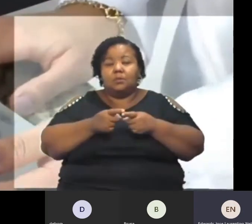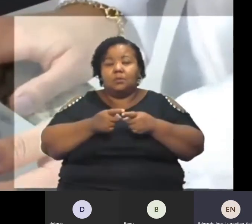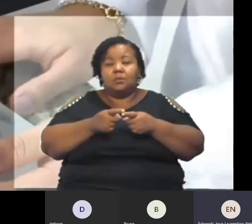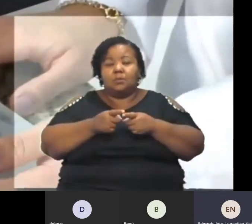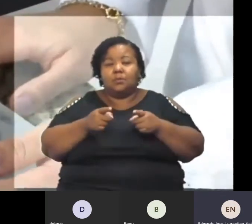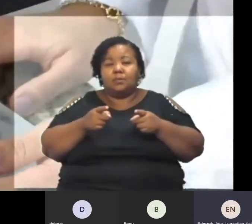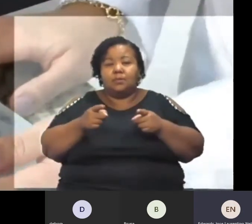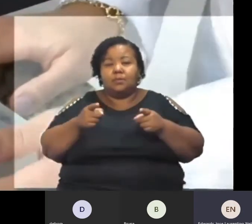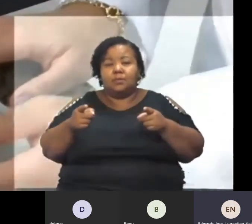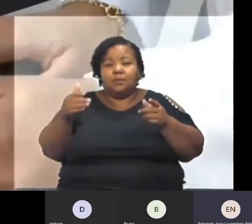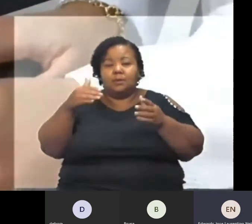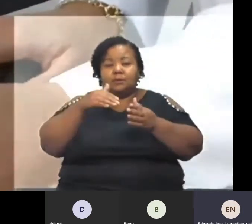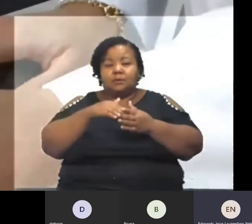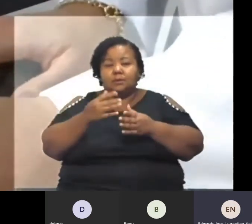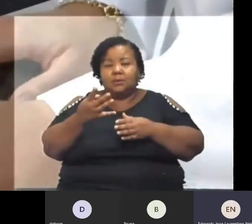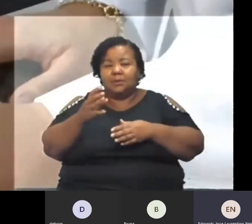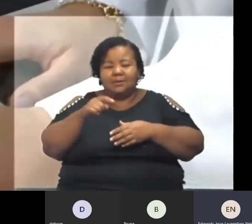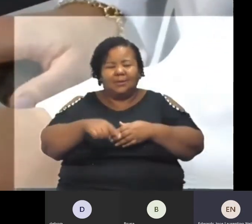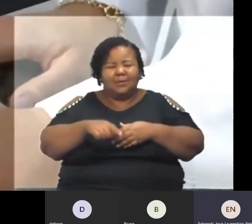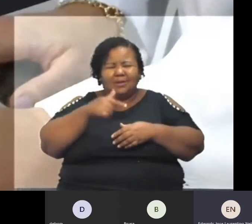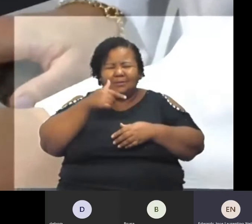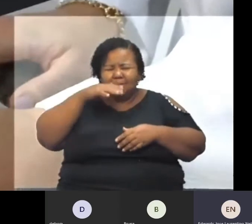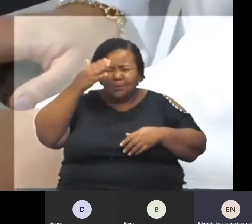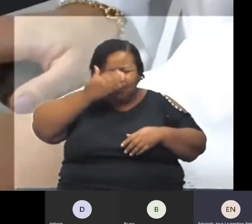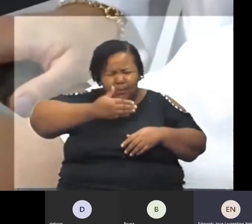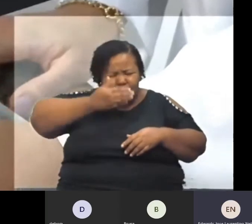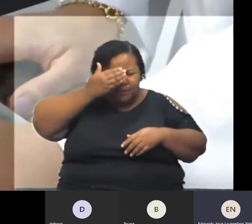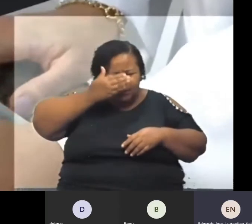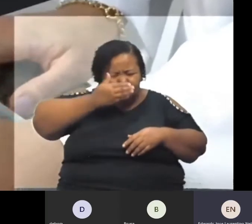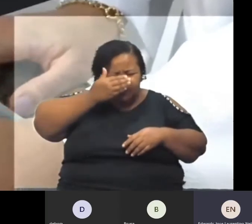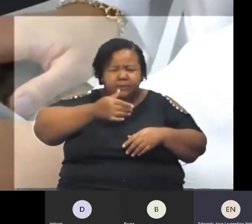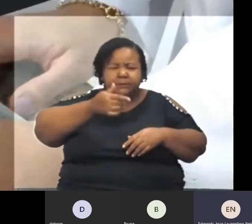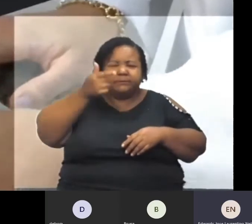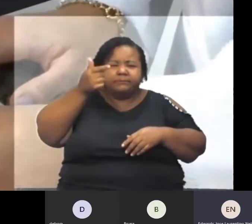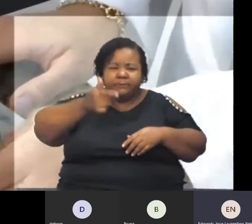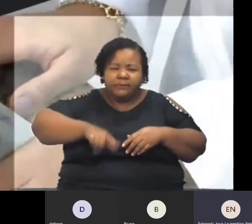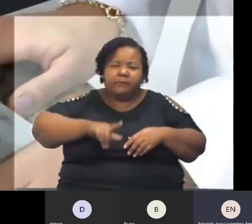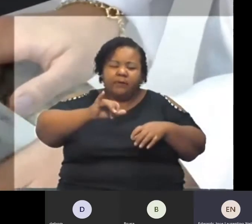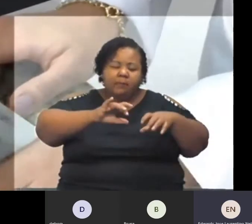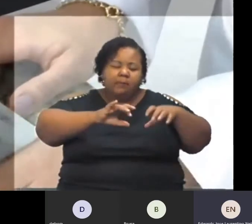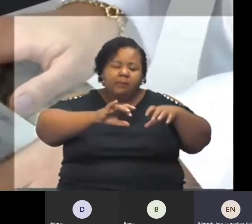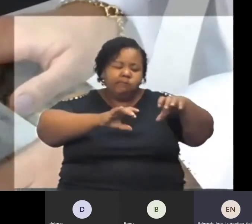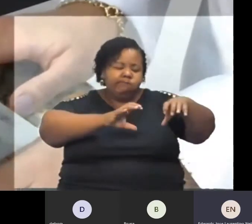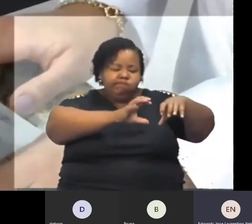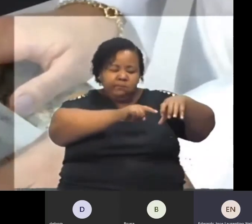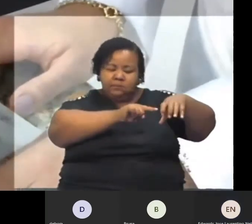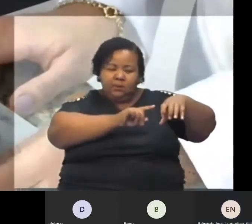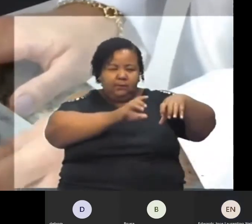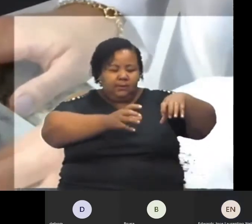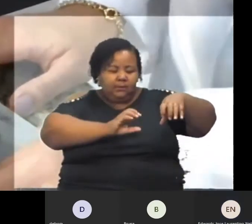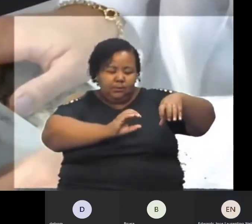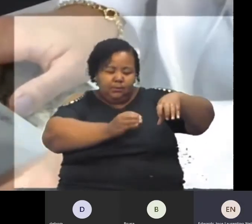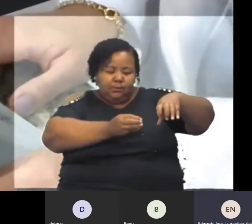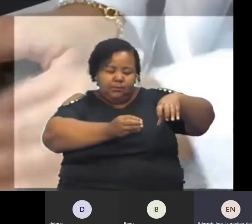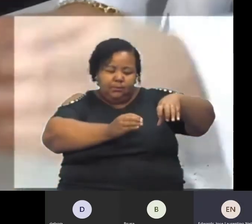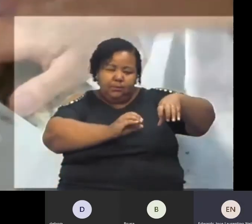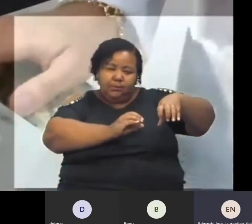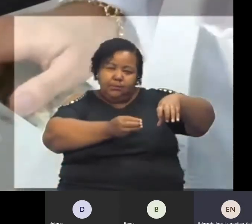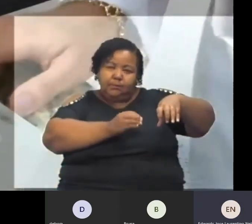ele vai ficar sem foco. Então, para mudar a nitidez, você de novo vai mexer no micrômetro.